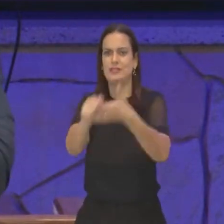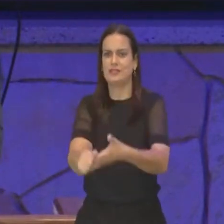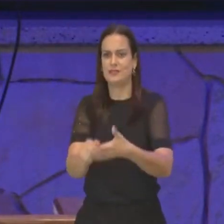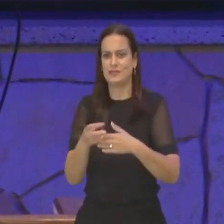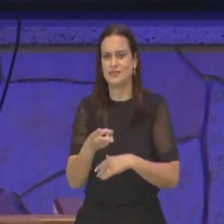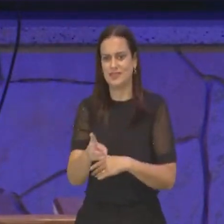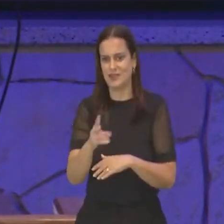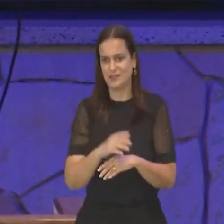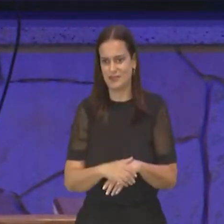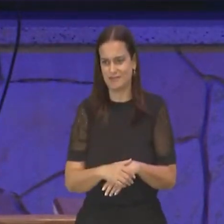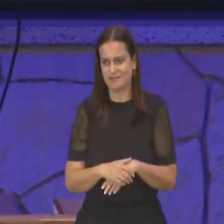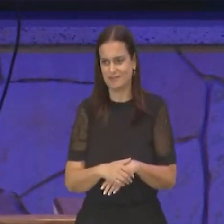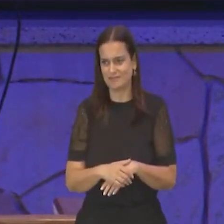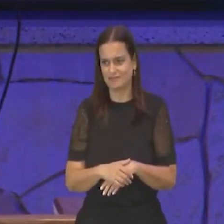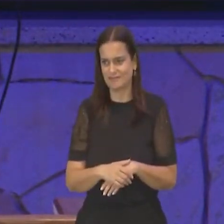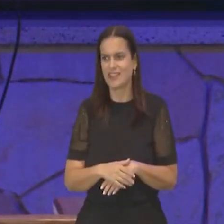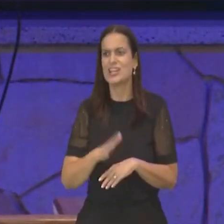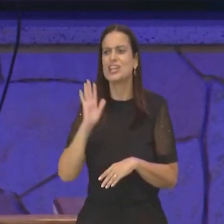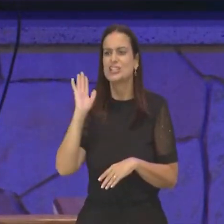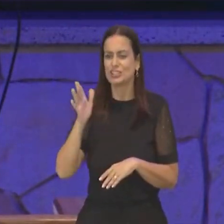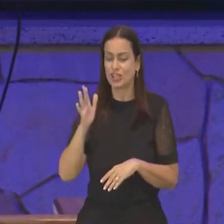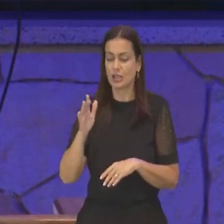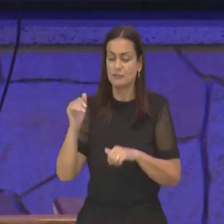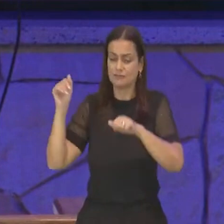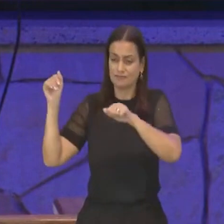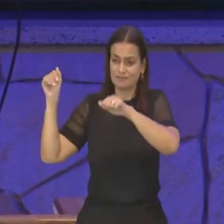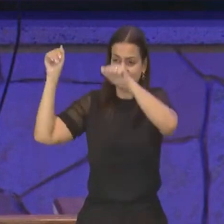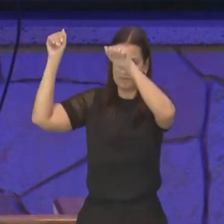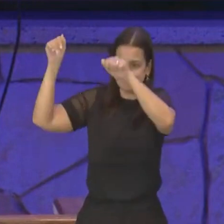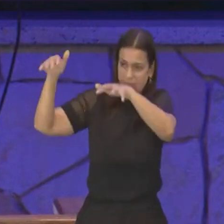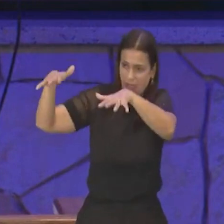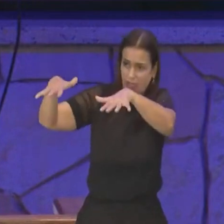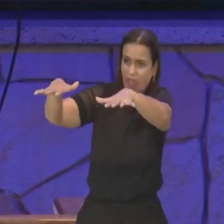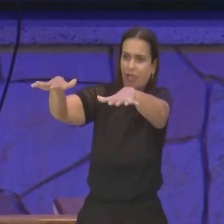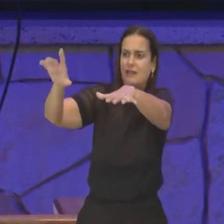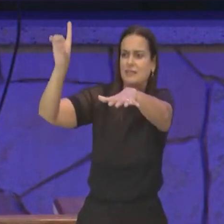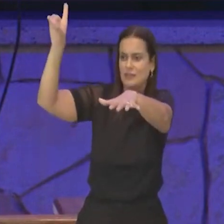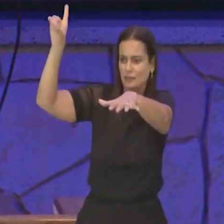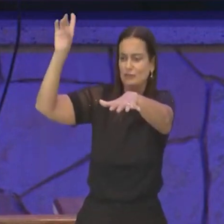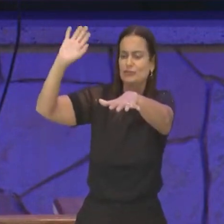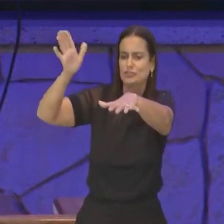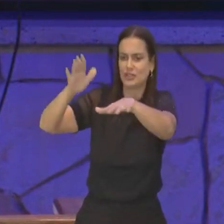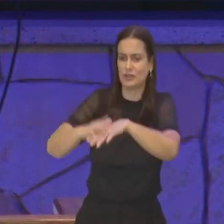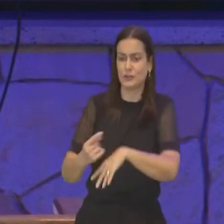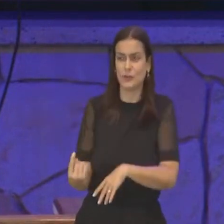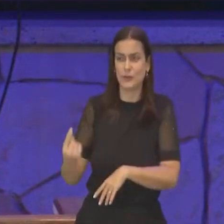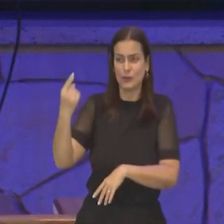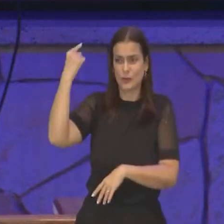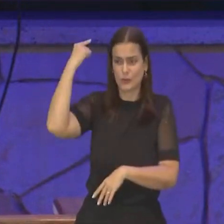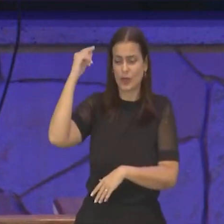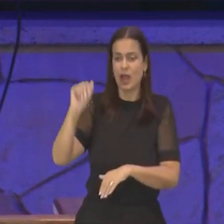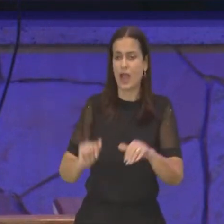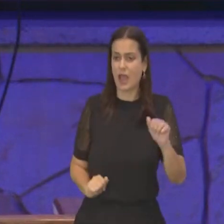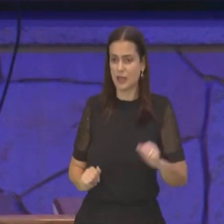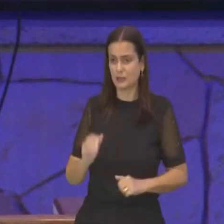que já havia sido derramado, como nós lemos lá em Atos capítulo 2, no início.